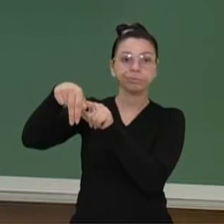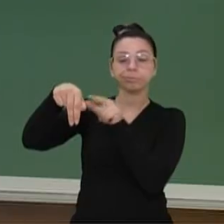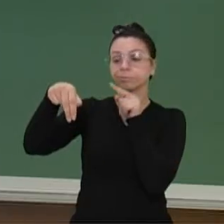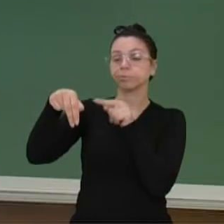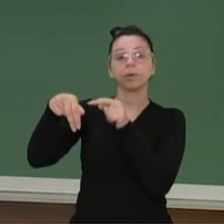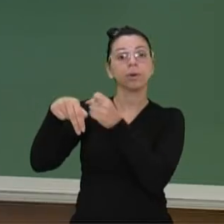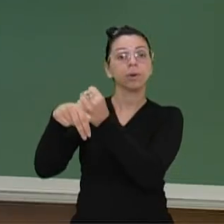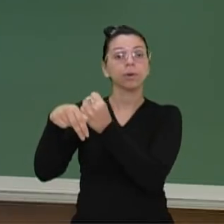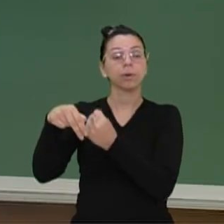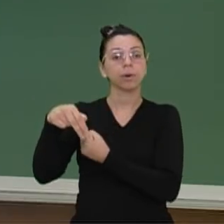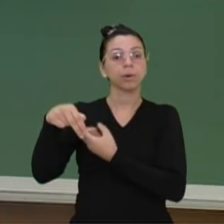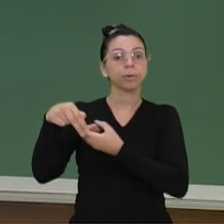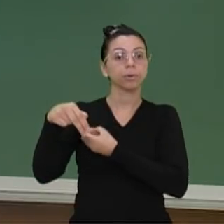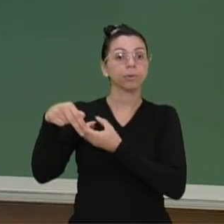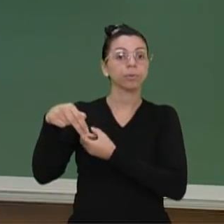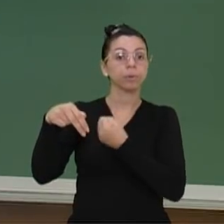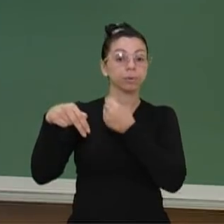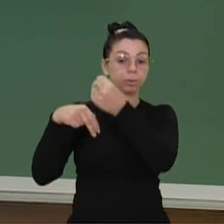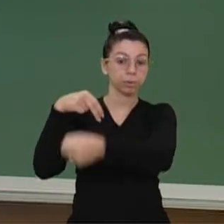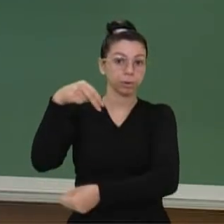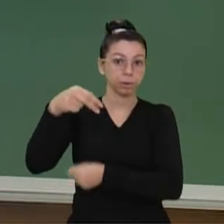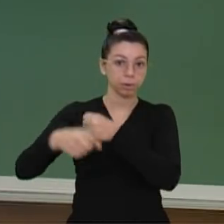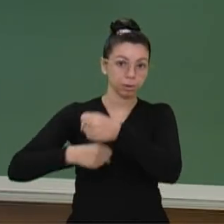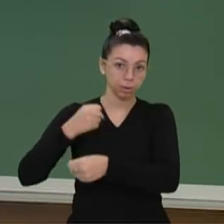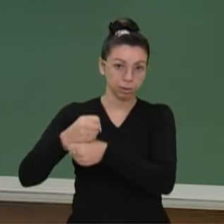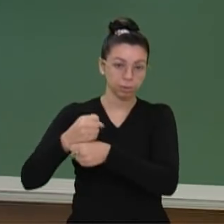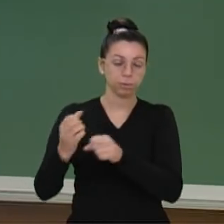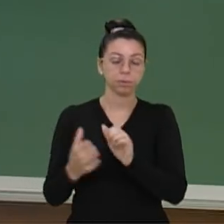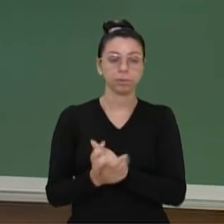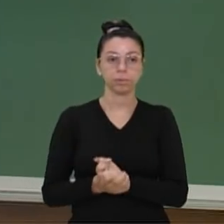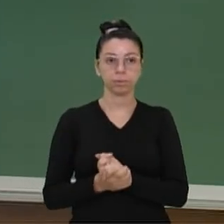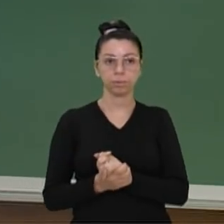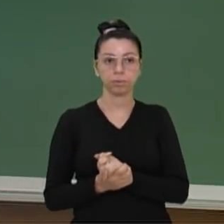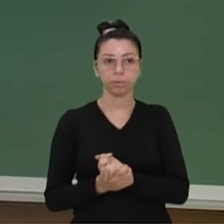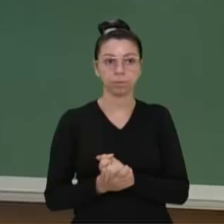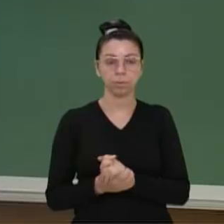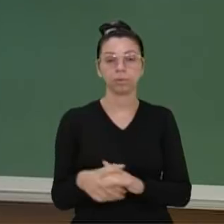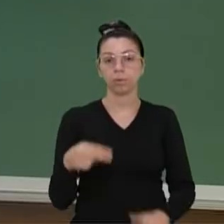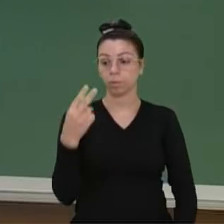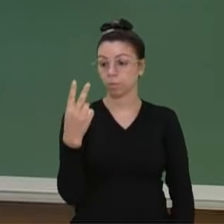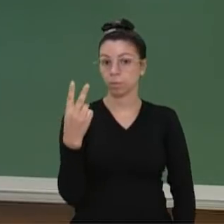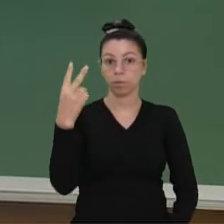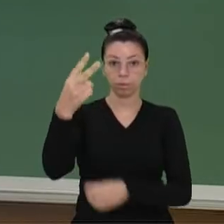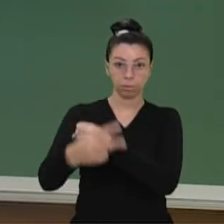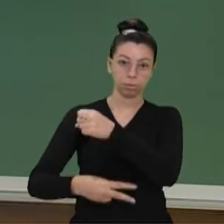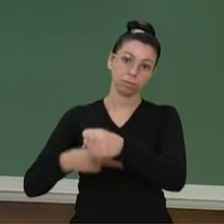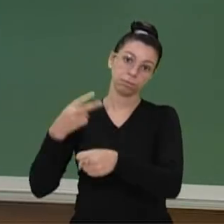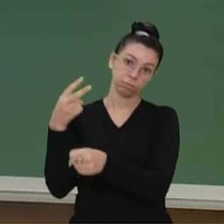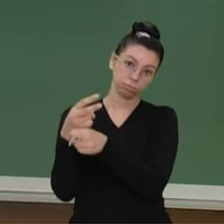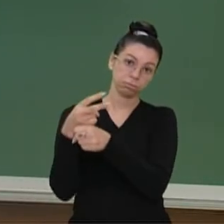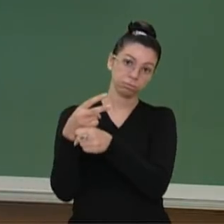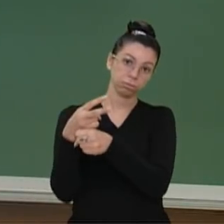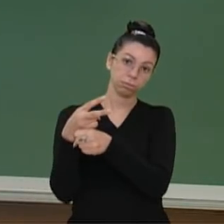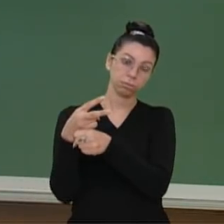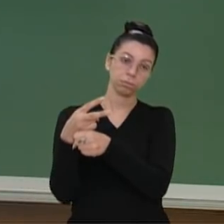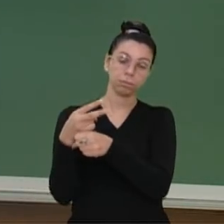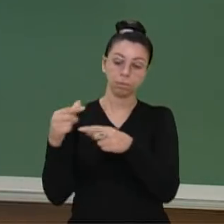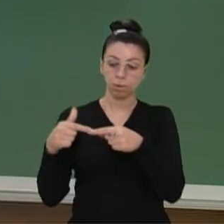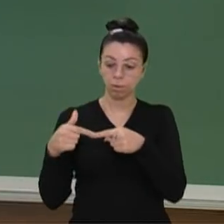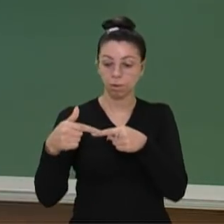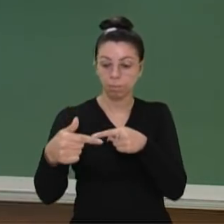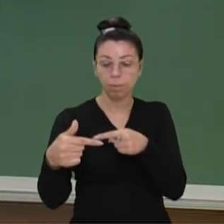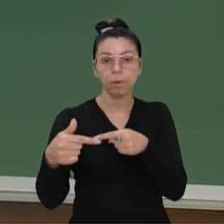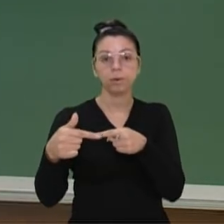é o número de anos. Então, a gente está falando de 2 anos após